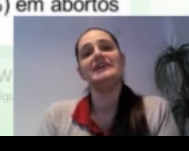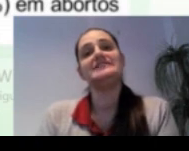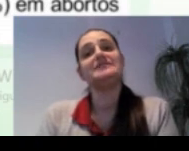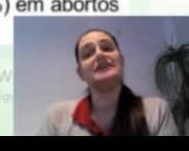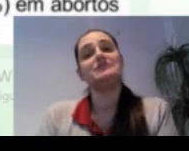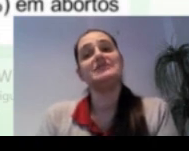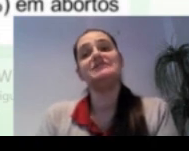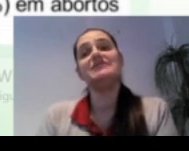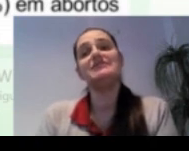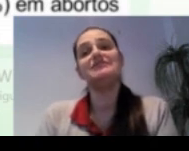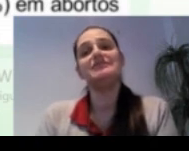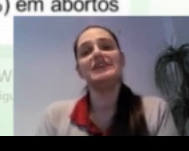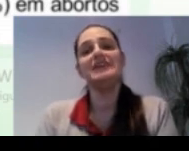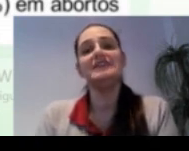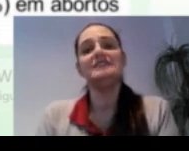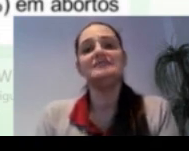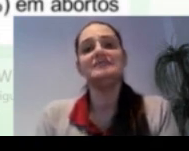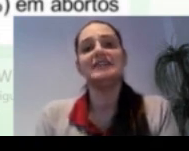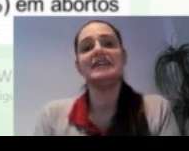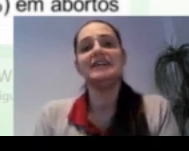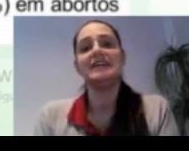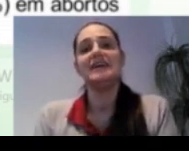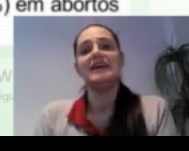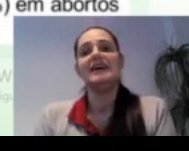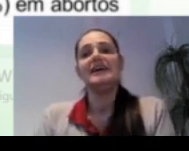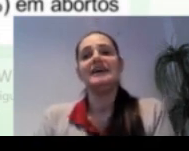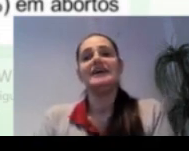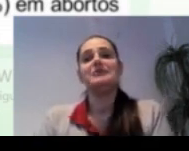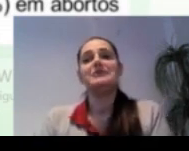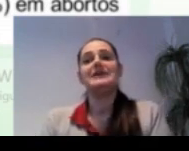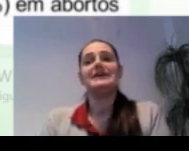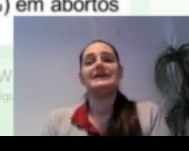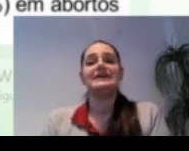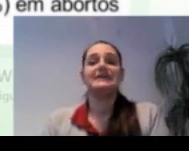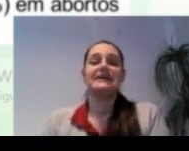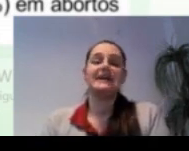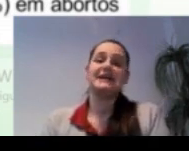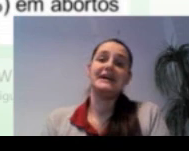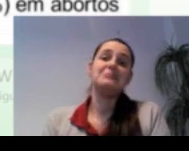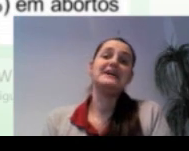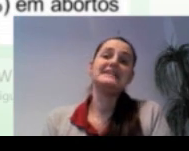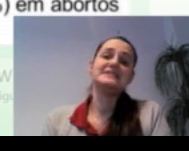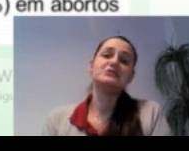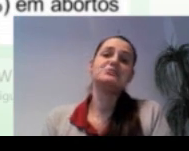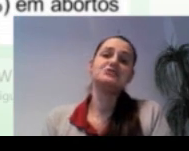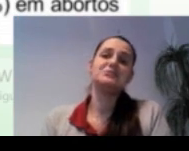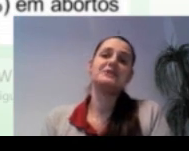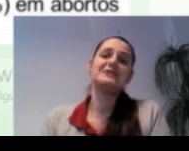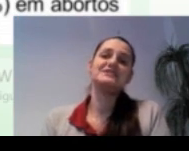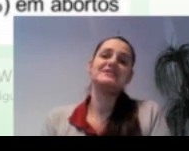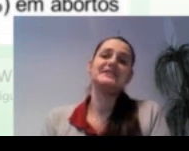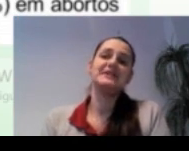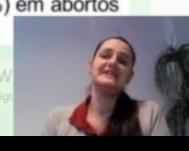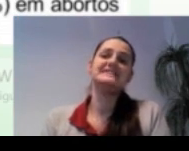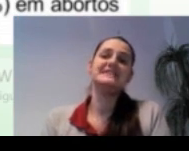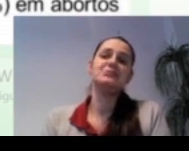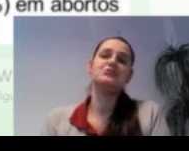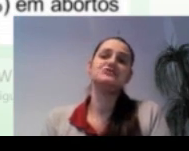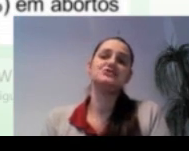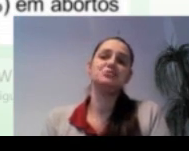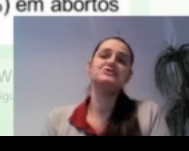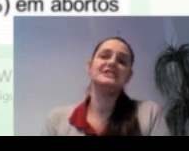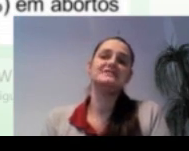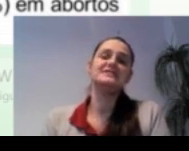Obviamente, esse feto ele não vai viver, né? É a aberração cromossômica mais